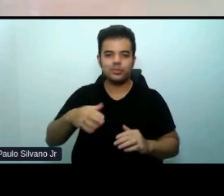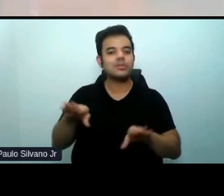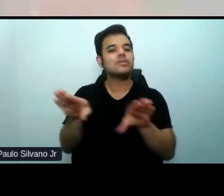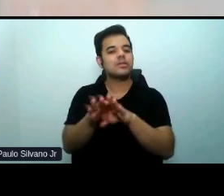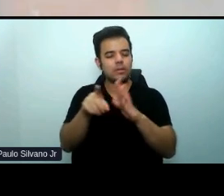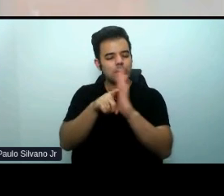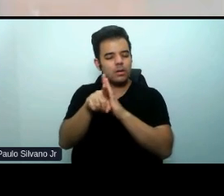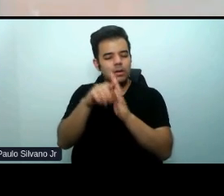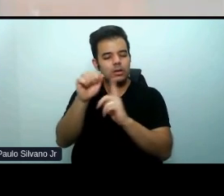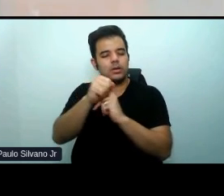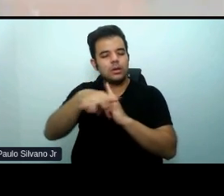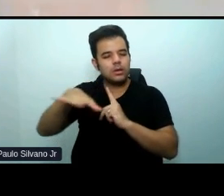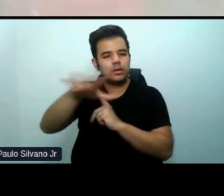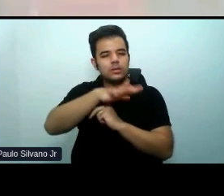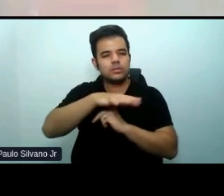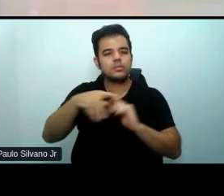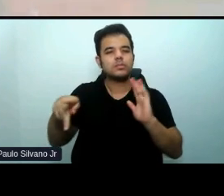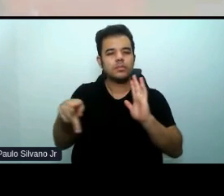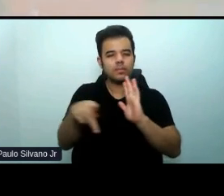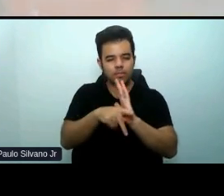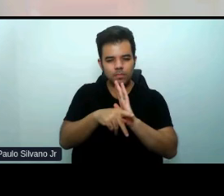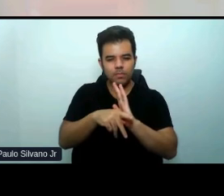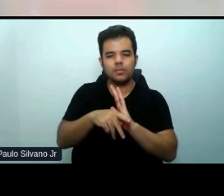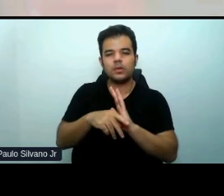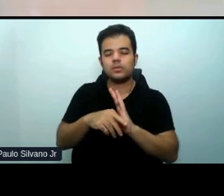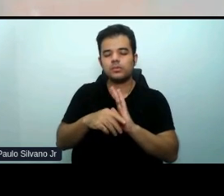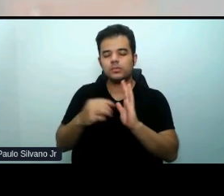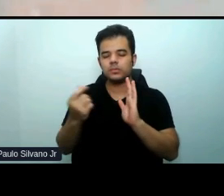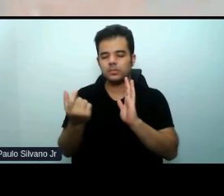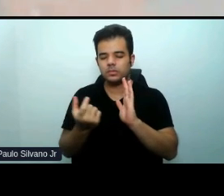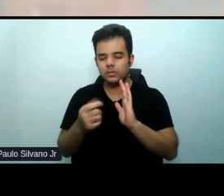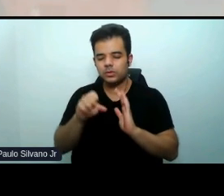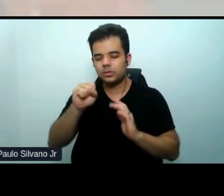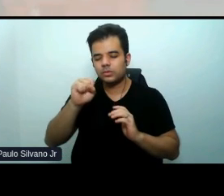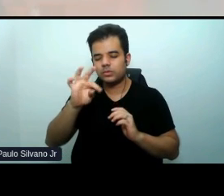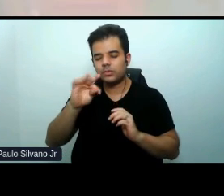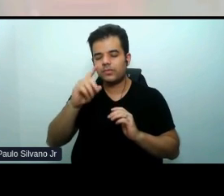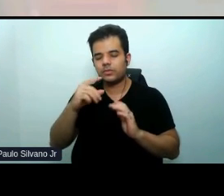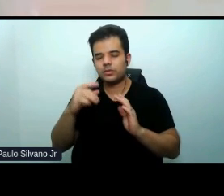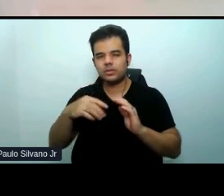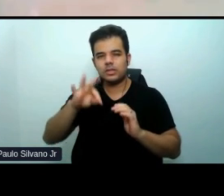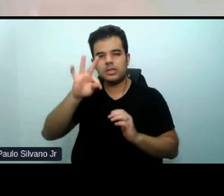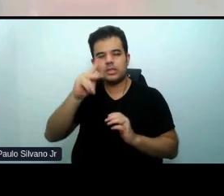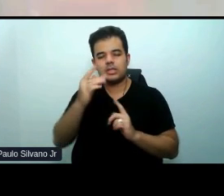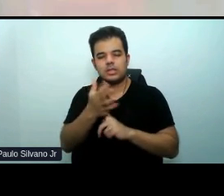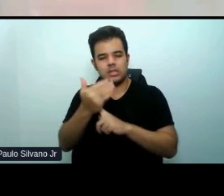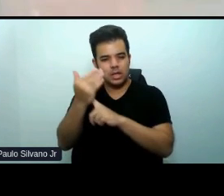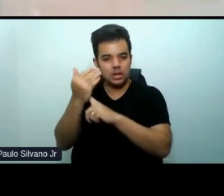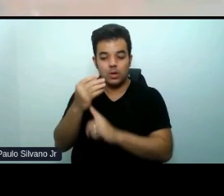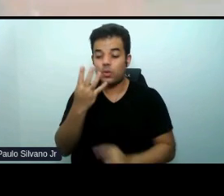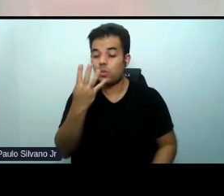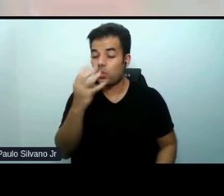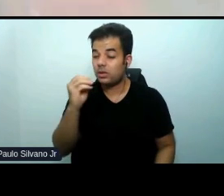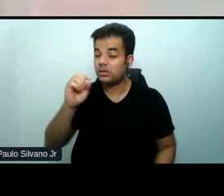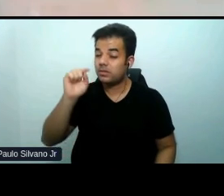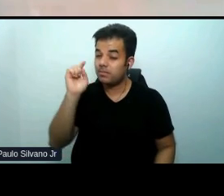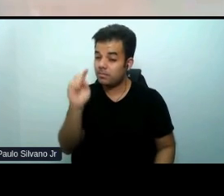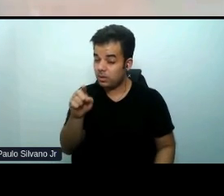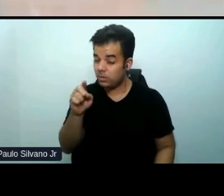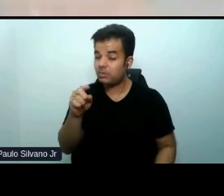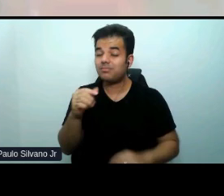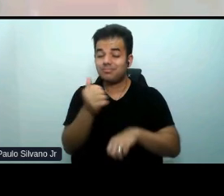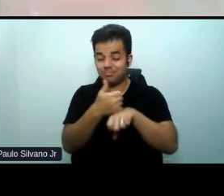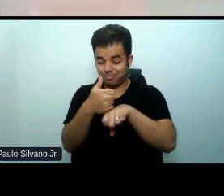organização social Softex prevê um déficit de 400 mil profissionais de TI em